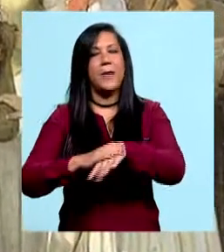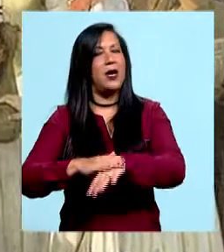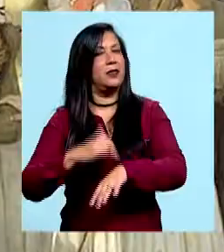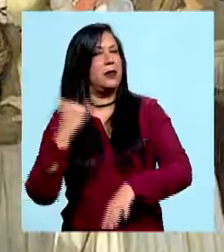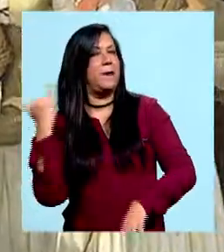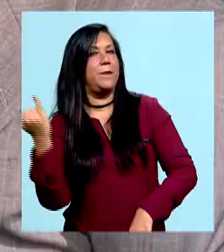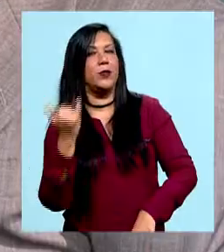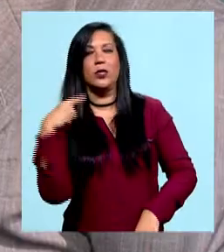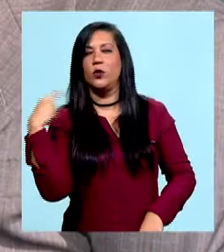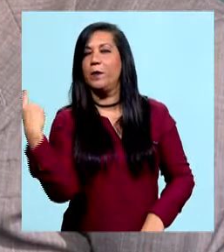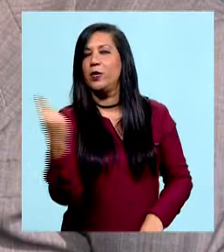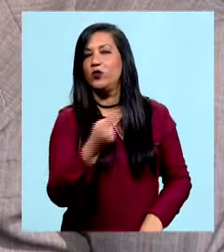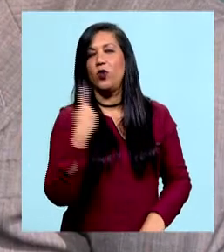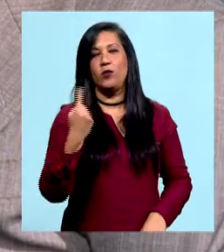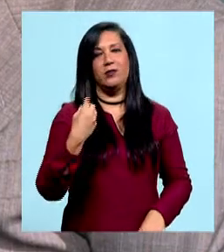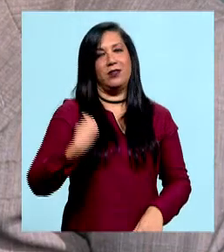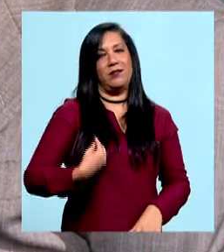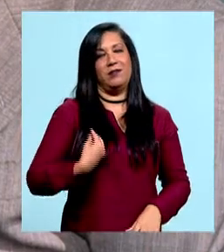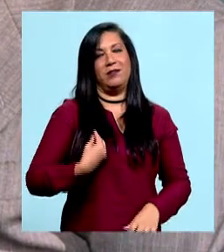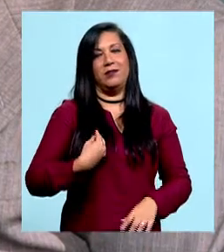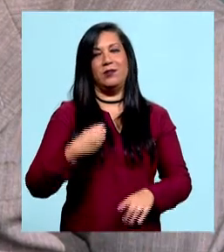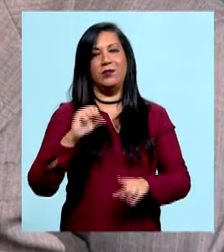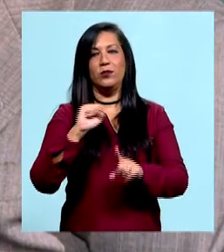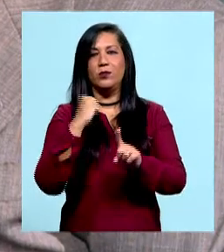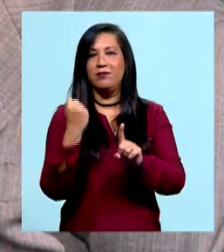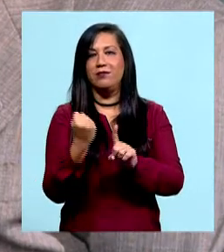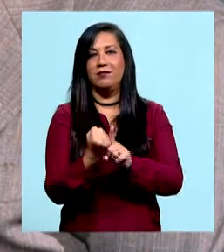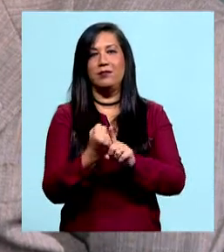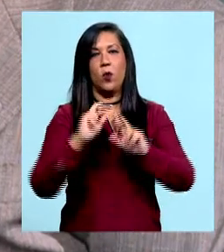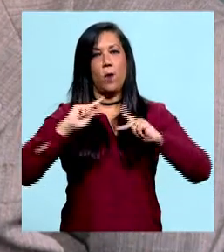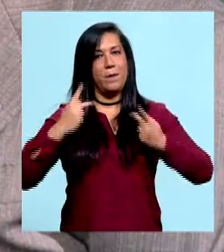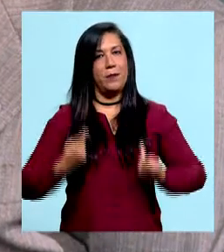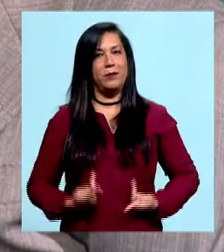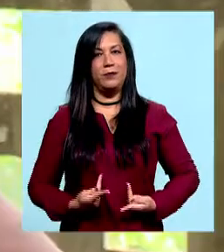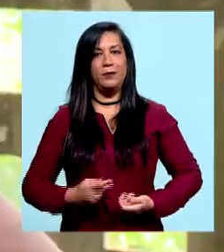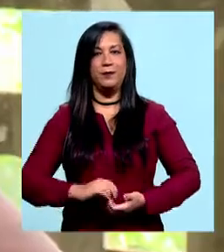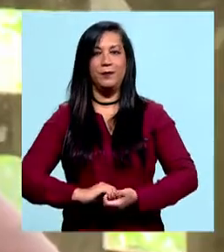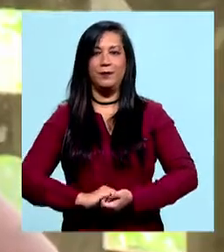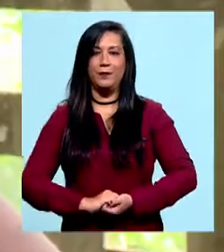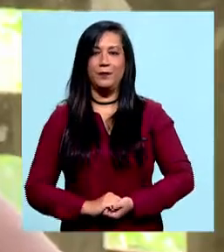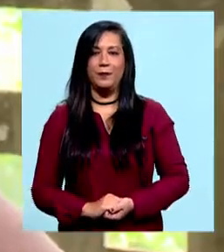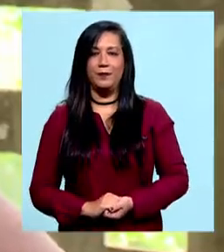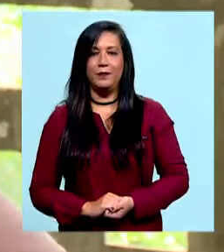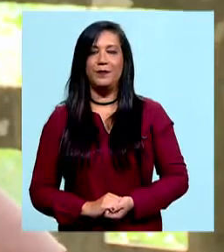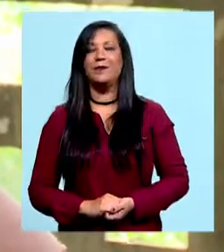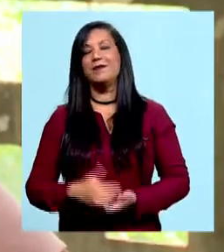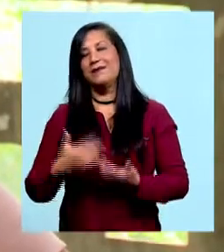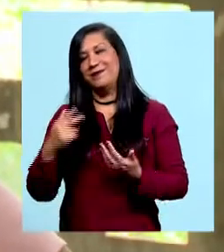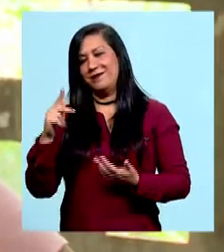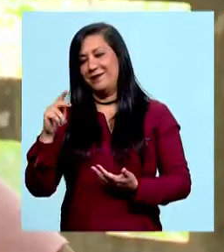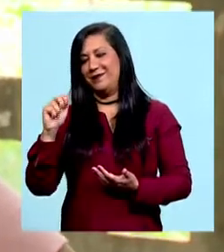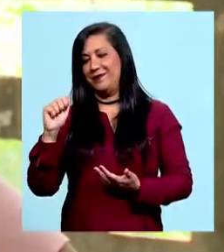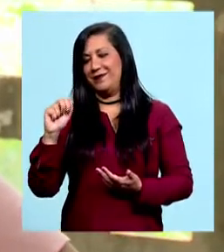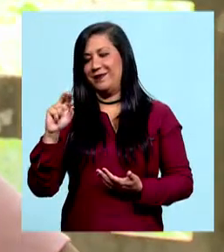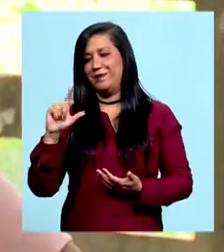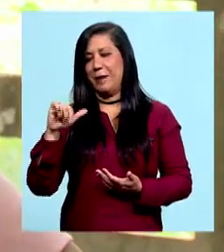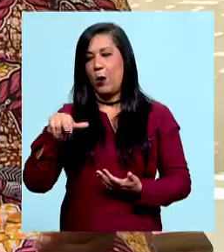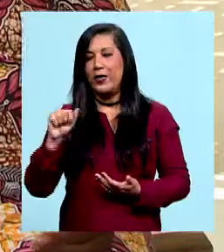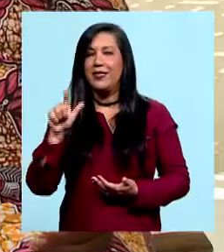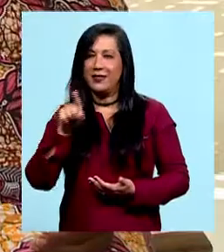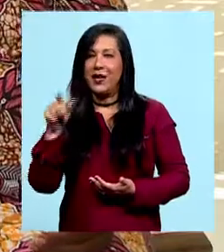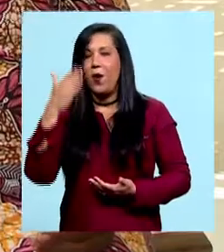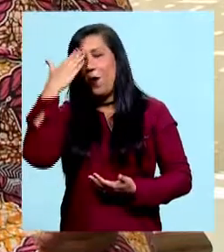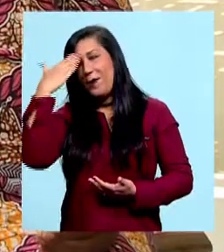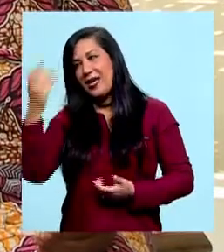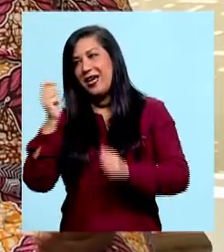supremo para todos os seres humanos. Paulina Chiziane, muito obrigada por essa